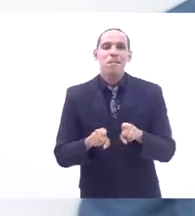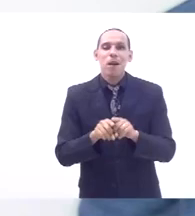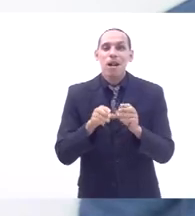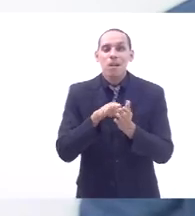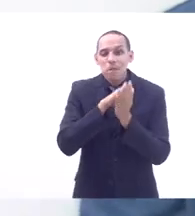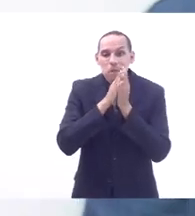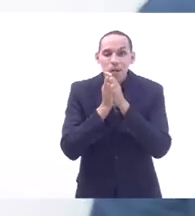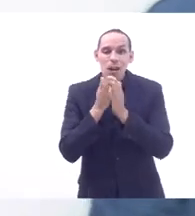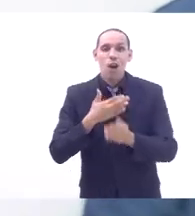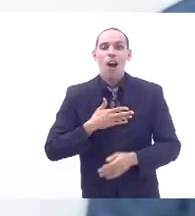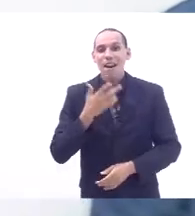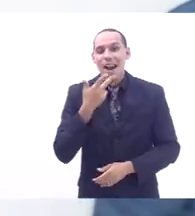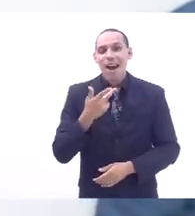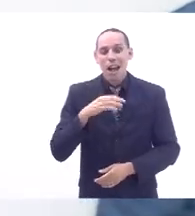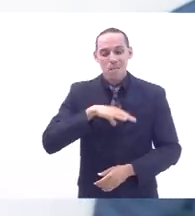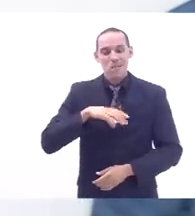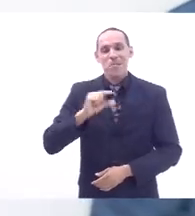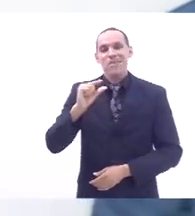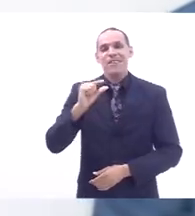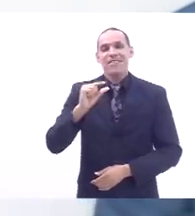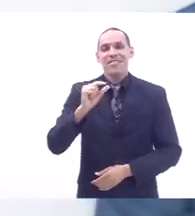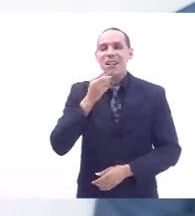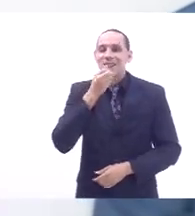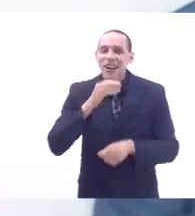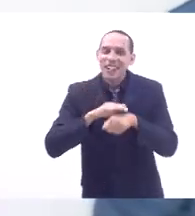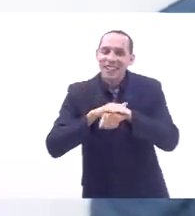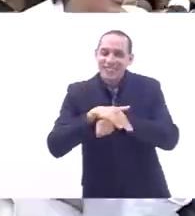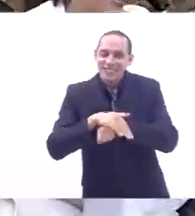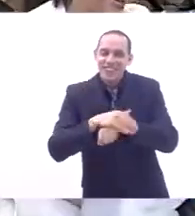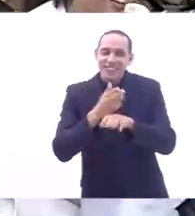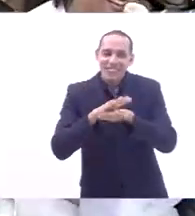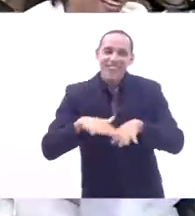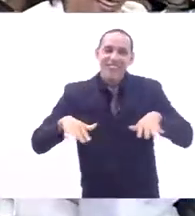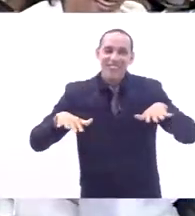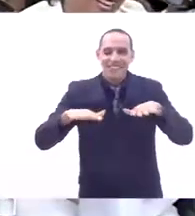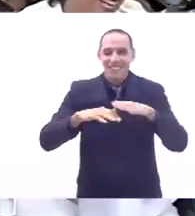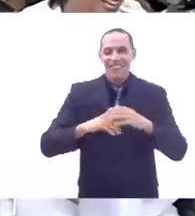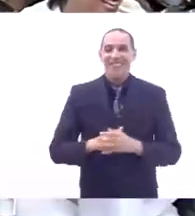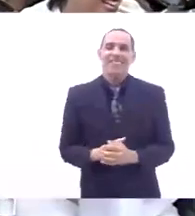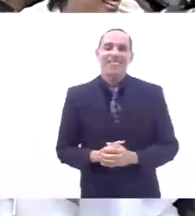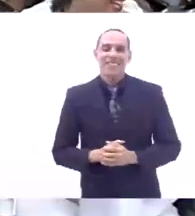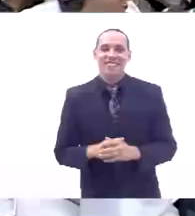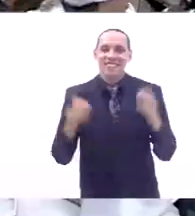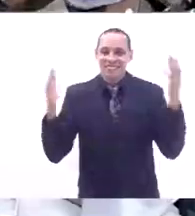gostaria de falar português um pouco. Boa noite. Boa noite a todos.